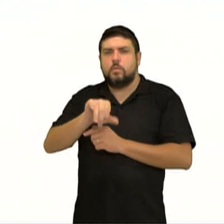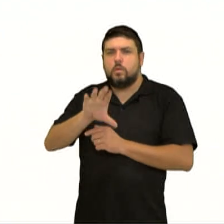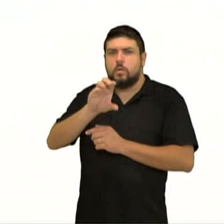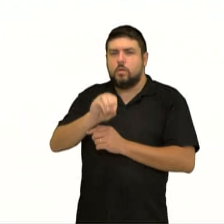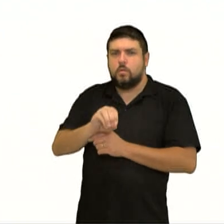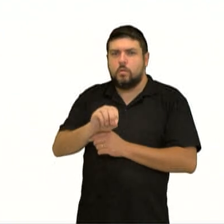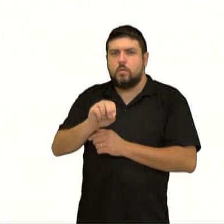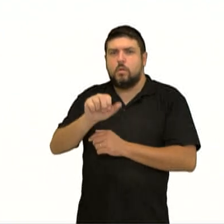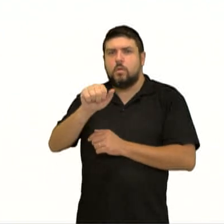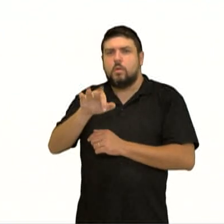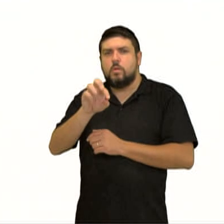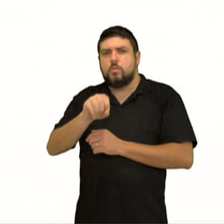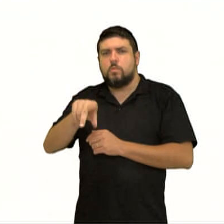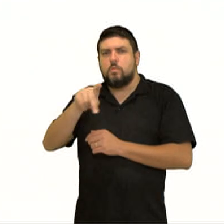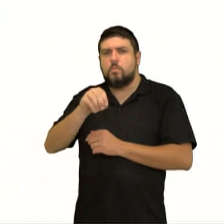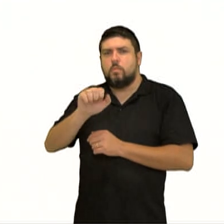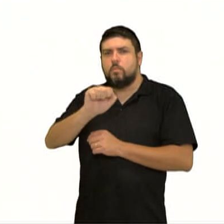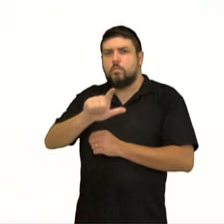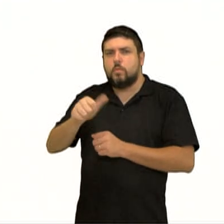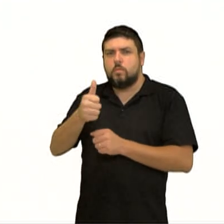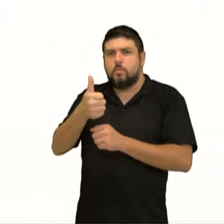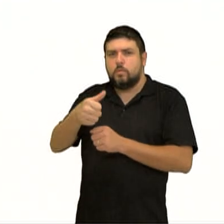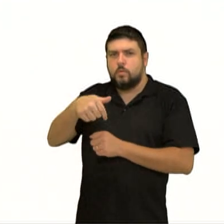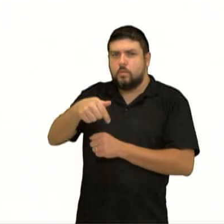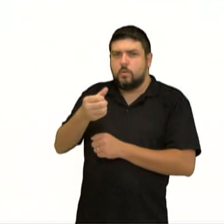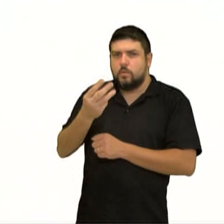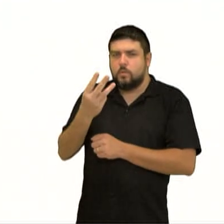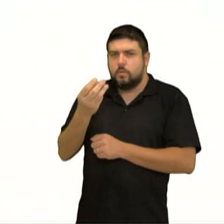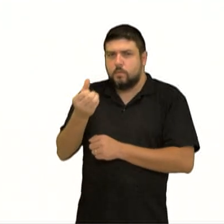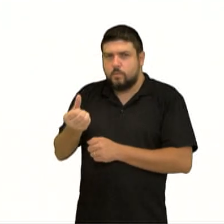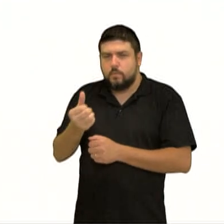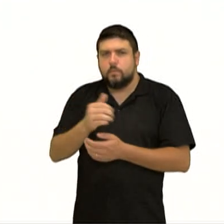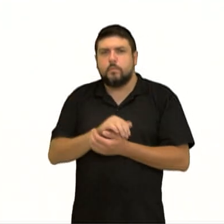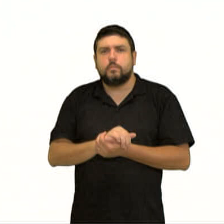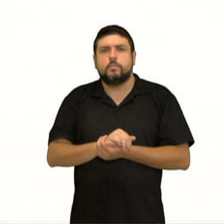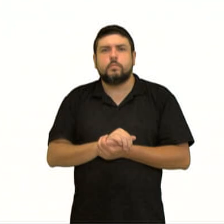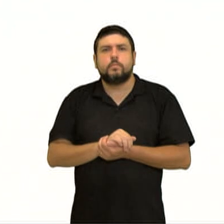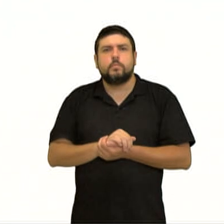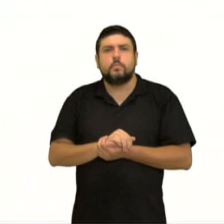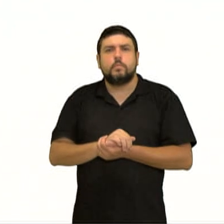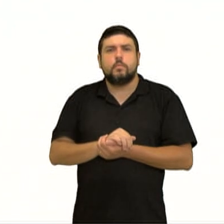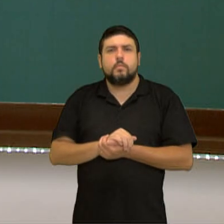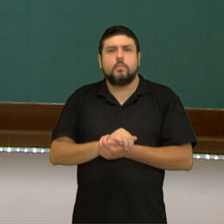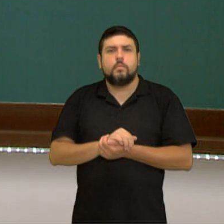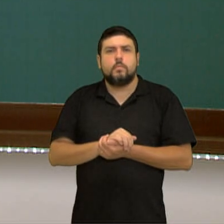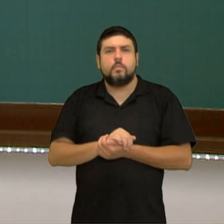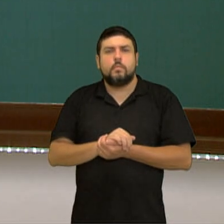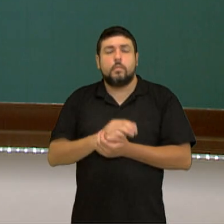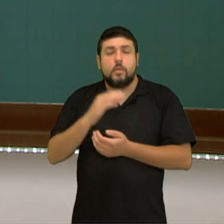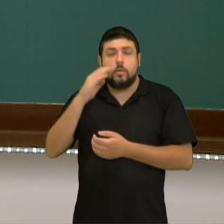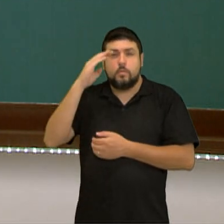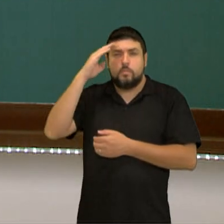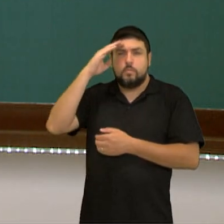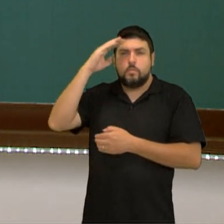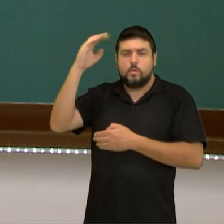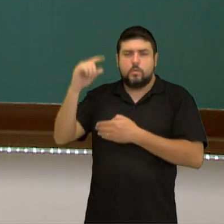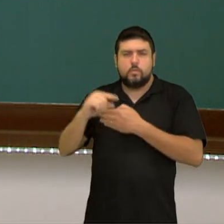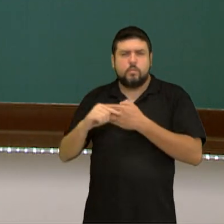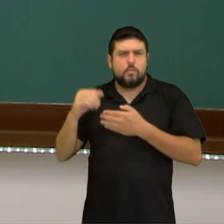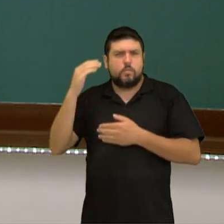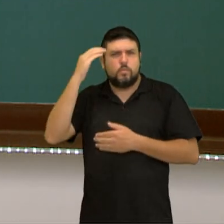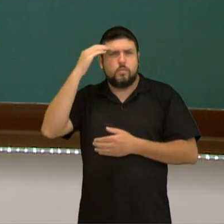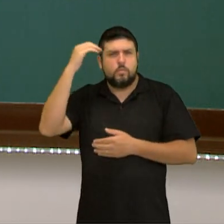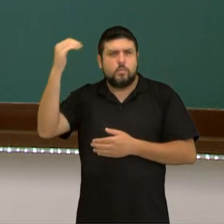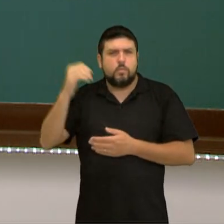em 1736, tá? Principais artistas do nosso barroco: Manuel da